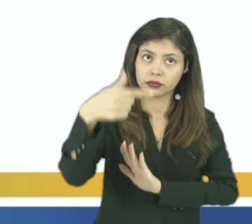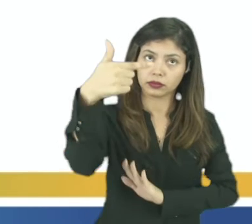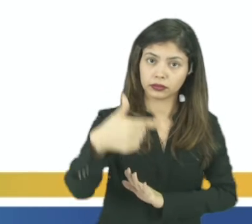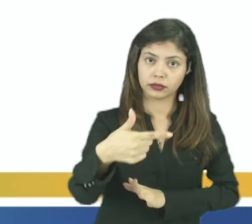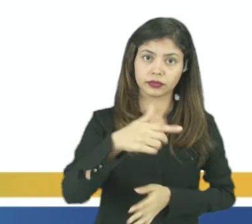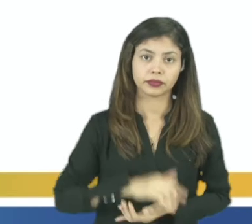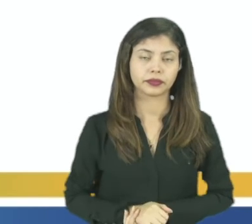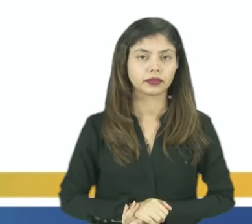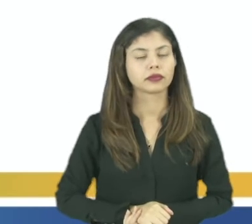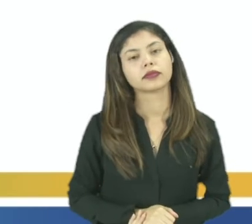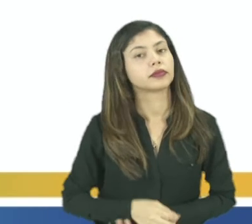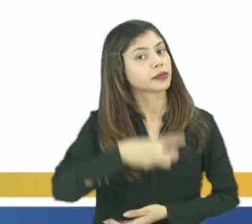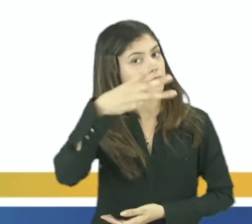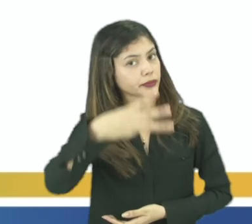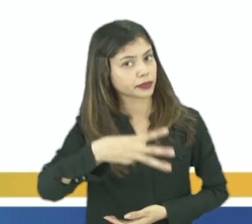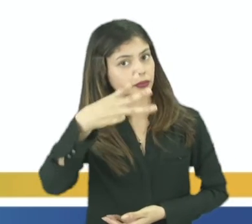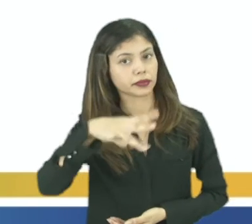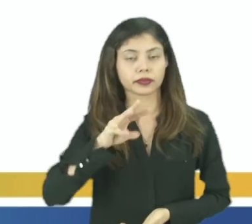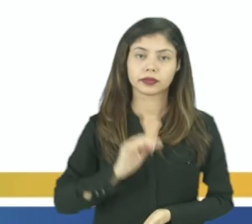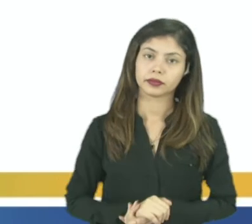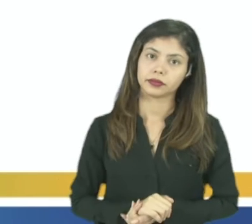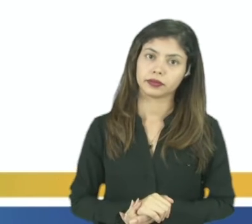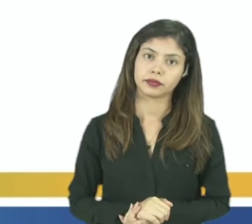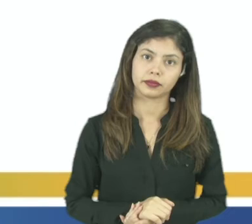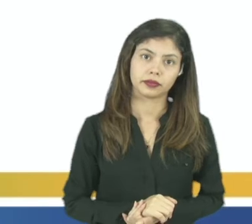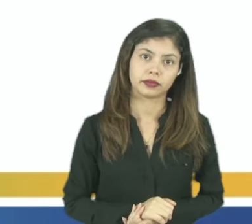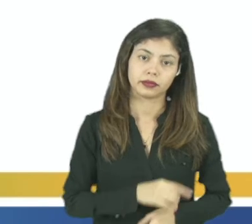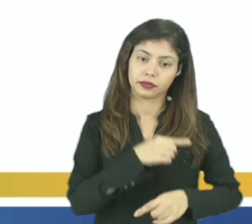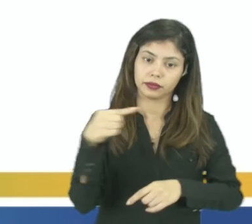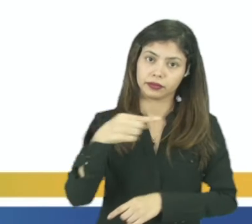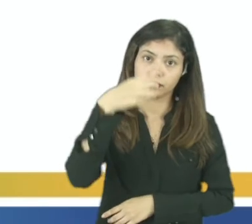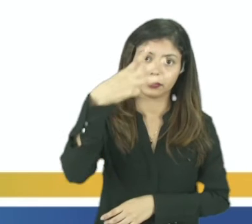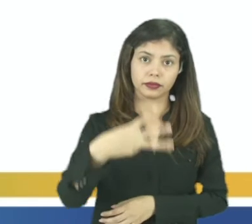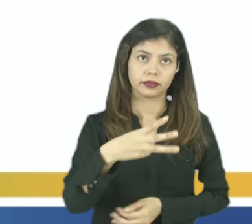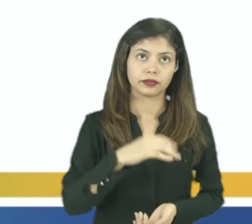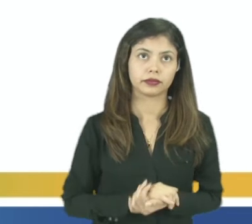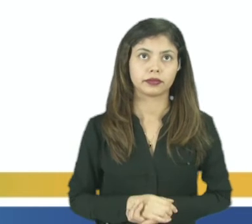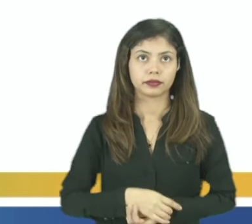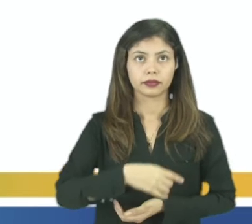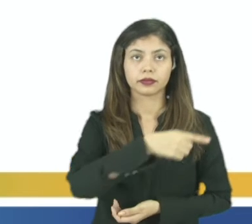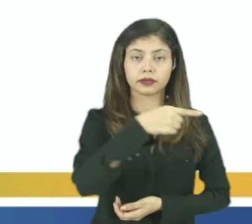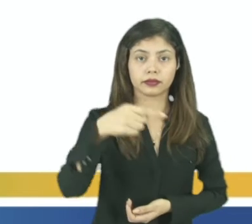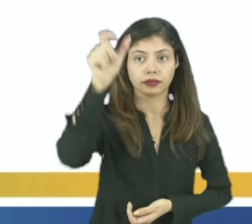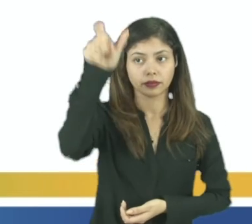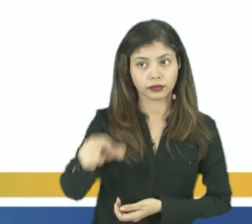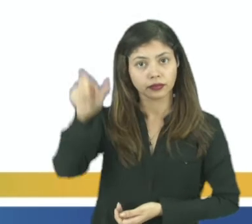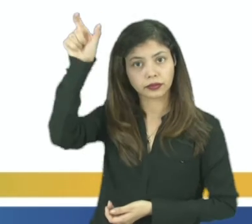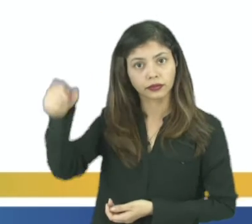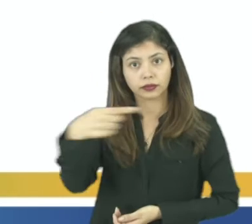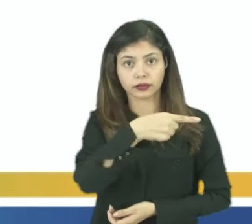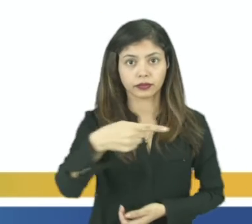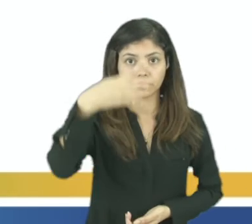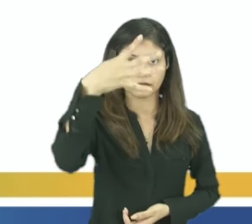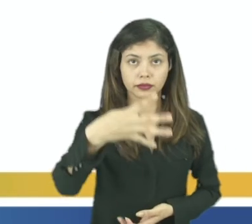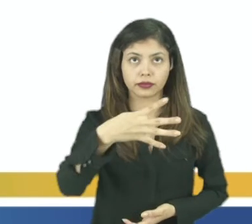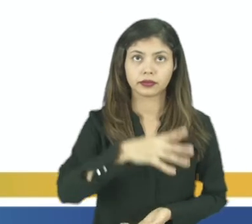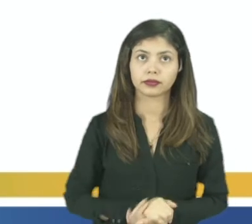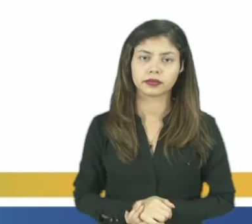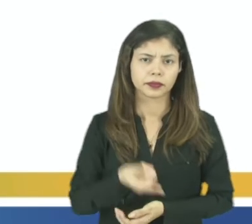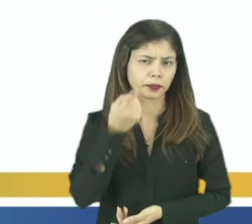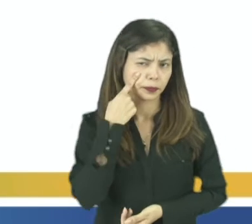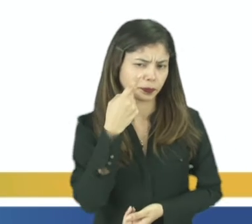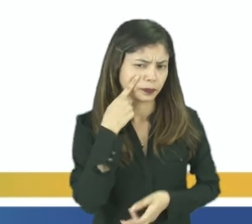2. Na terceira coluna, por menos 3. E na quarta coluna, por menos 4.